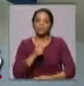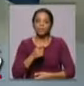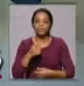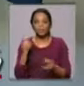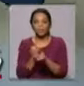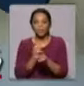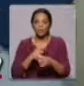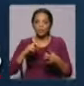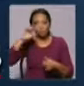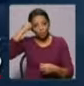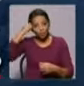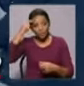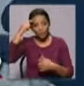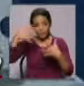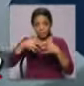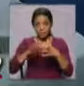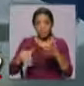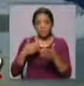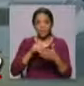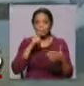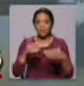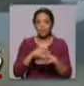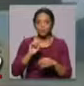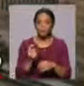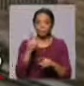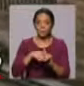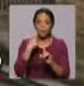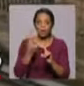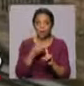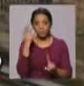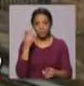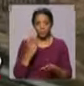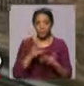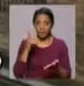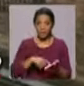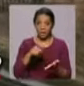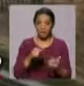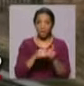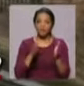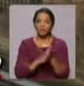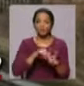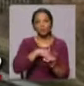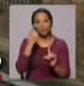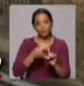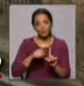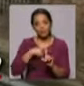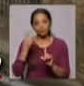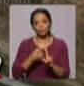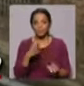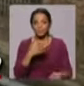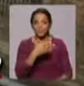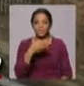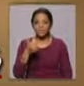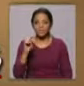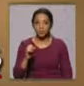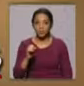cerebrais que levam à morte log no primeiro ano de vida só no Reino Unido todos os anos cerca de50 casais